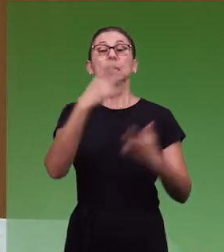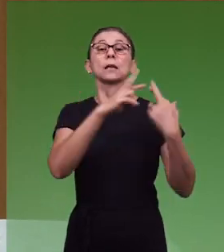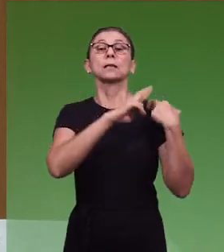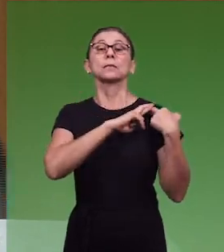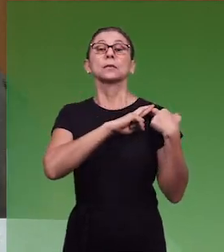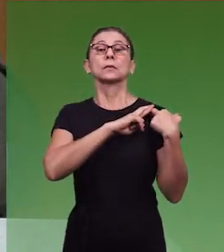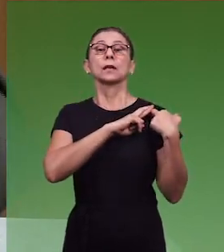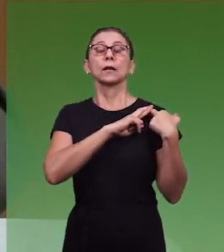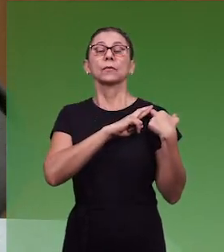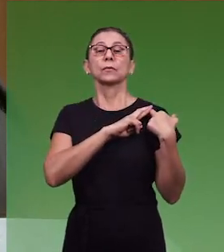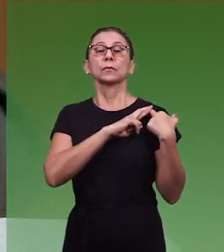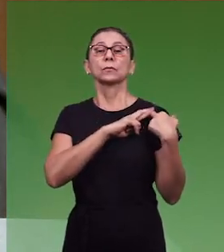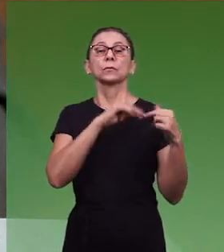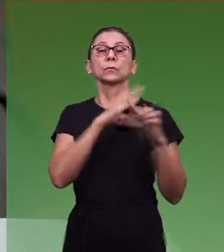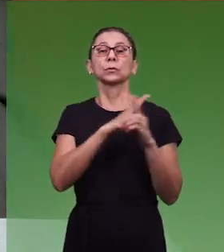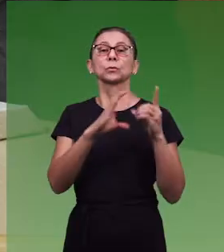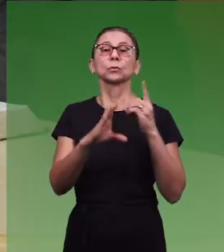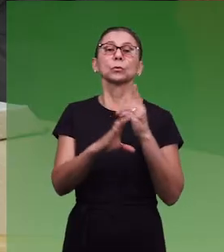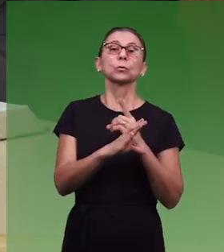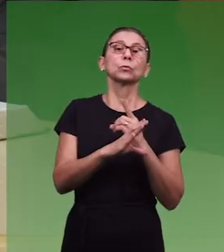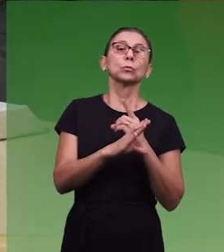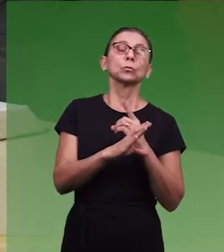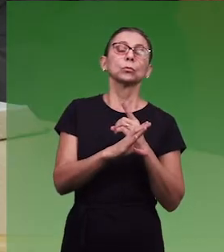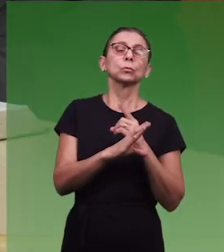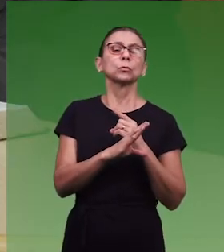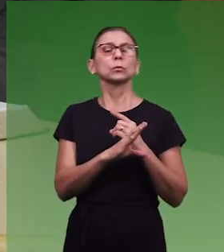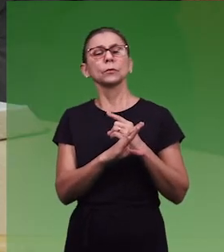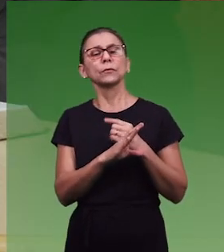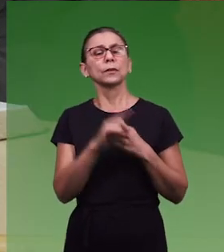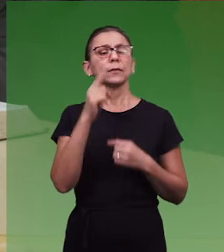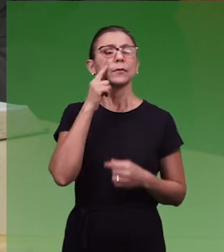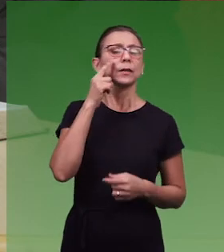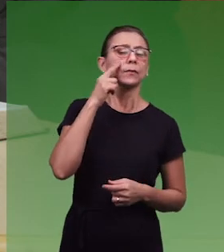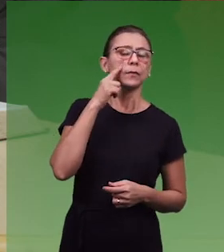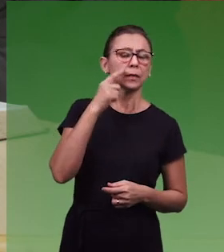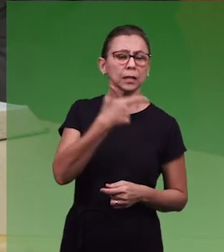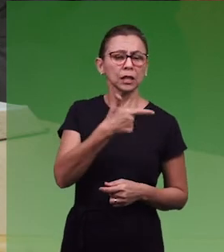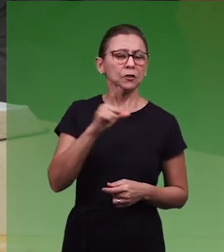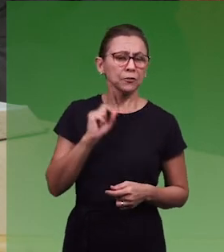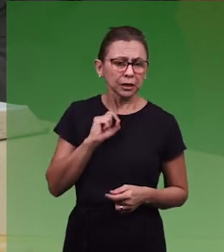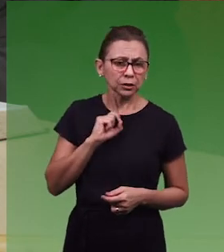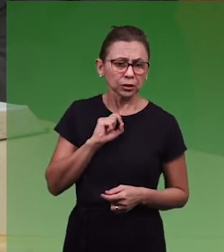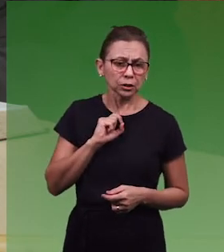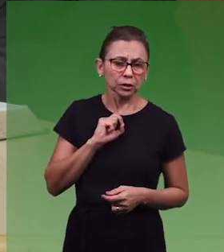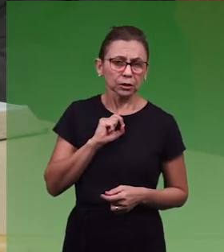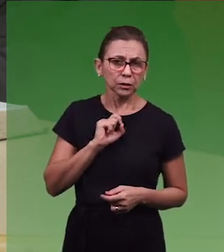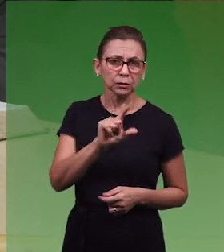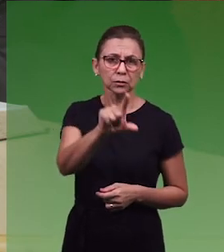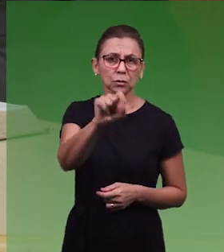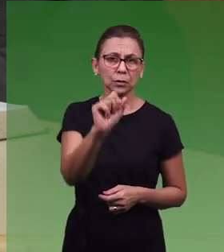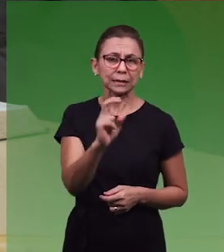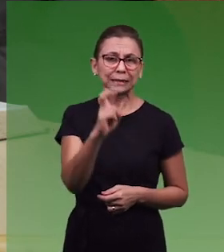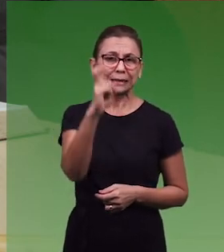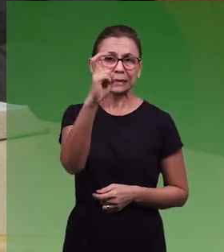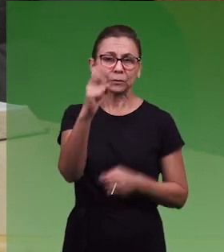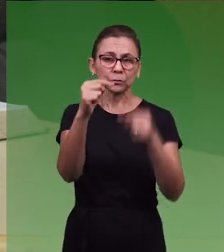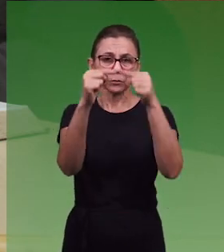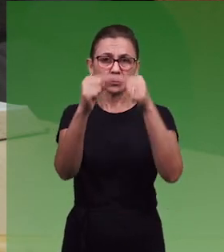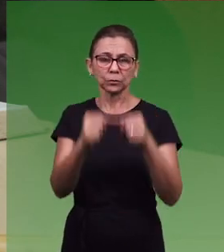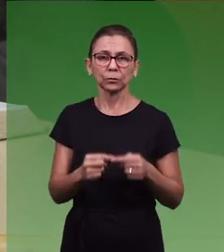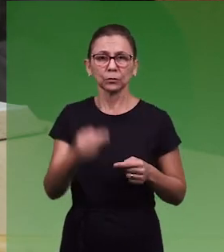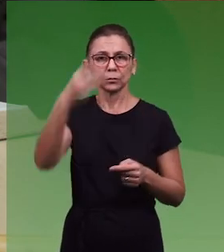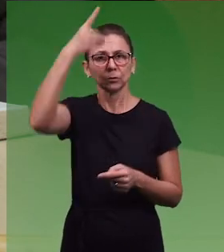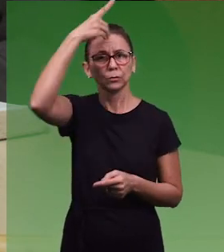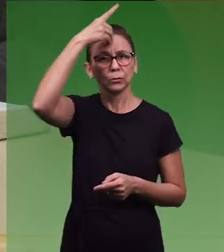ordem. Então ele vai chegar, são 20, eu vou escolher 5 aqui que dizem respeito aos dons